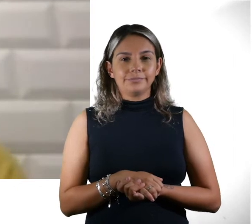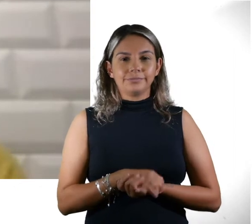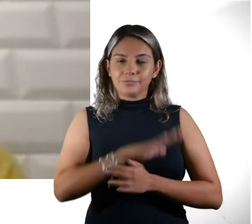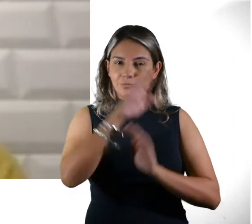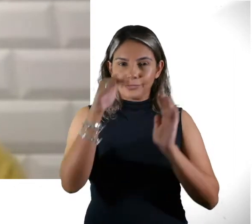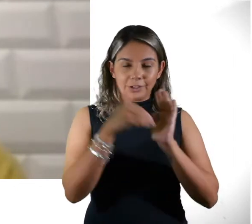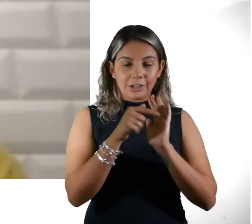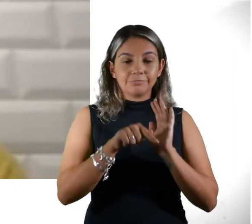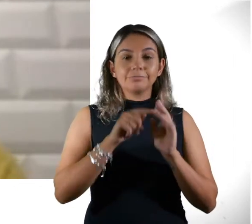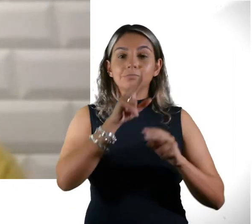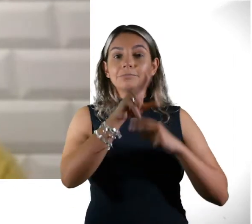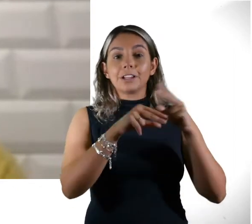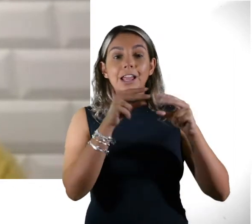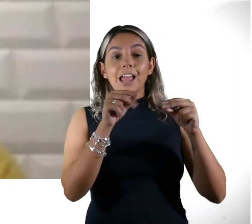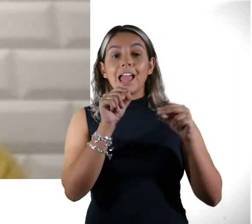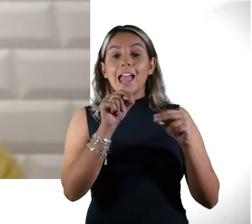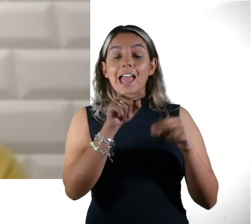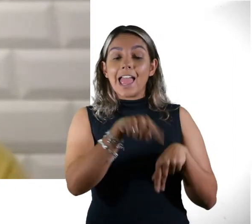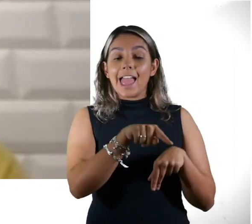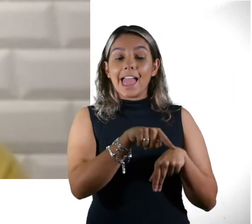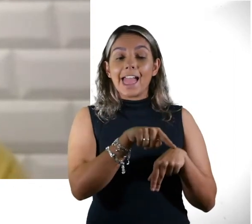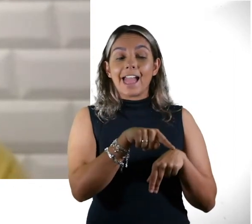o mérito vai para